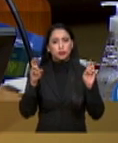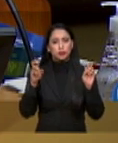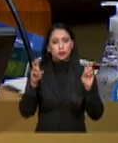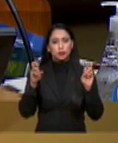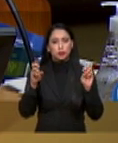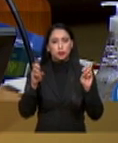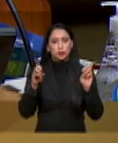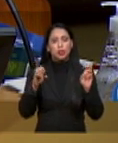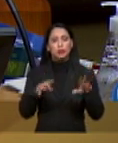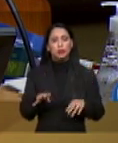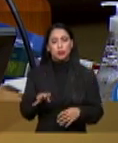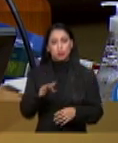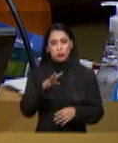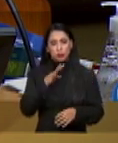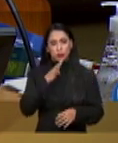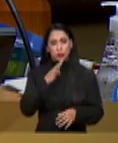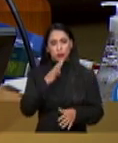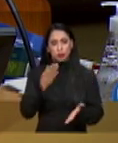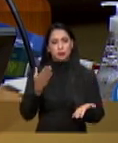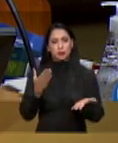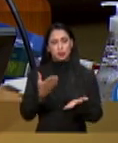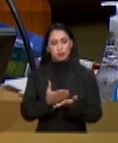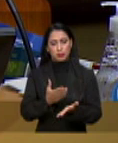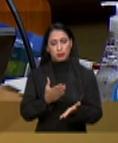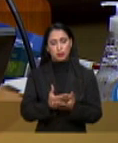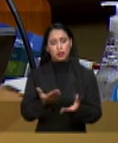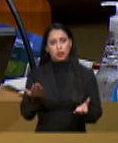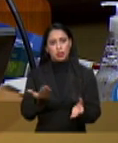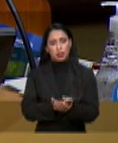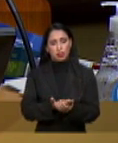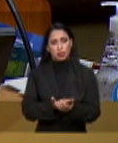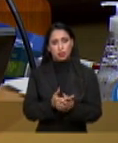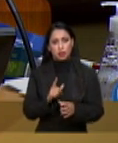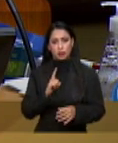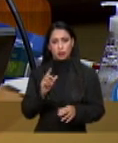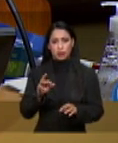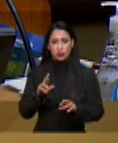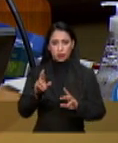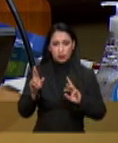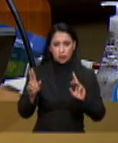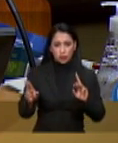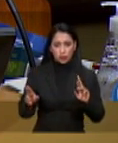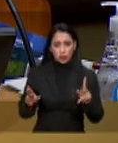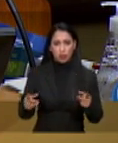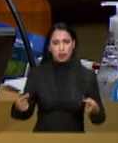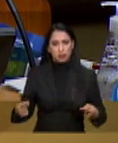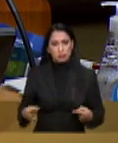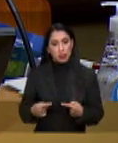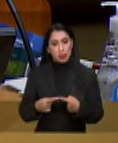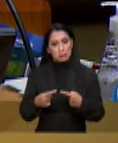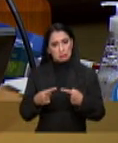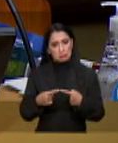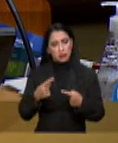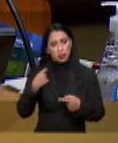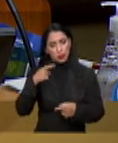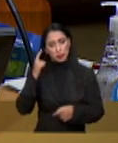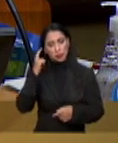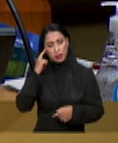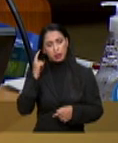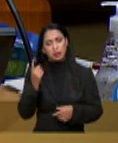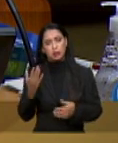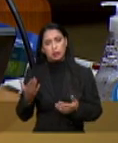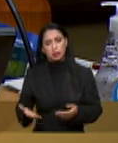ao conhecimento da presente ação, fazendo a distinção, penso que correta, em